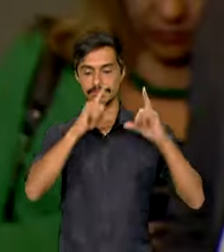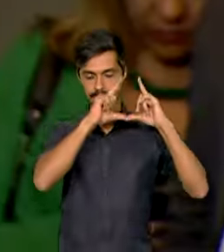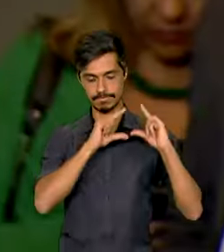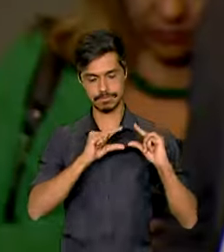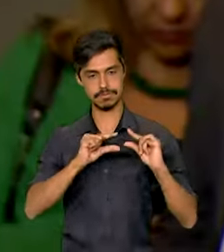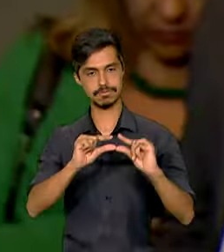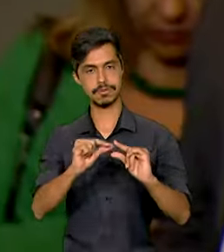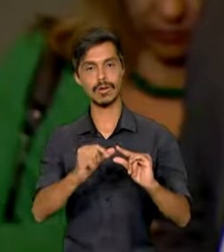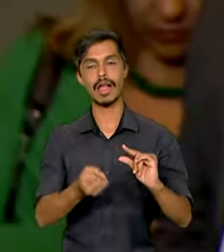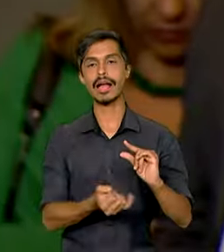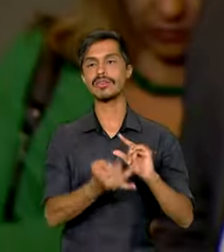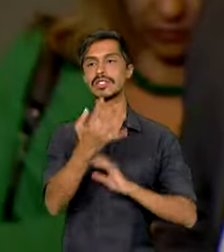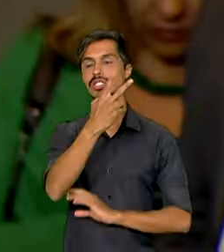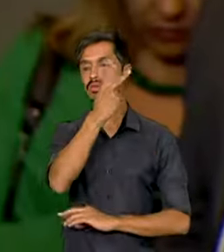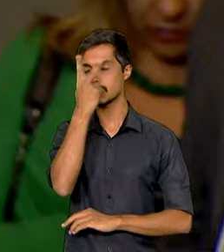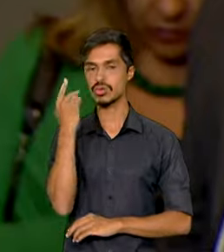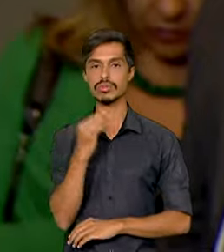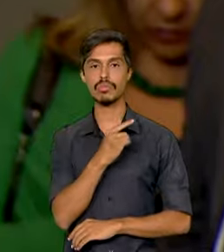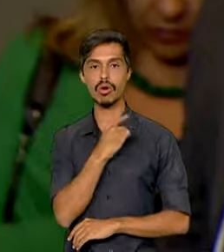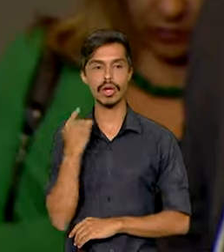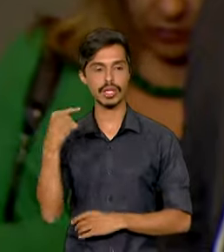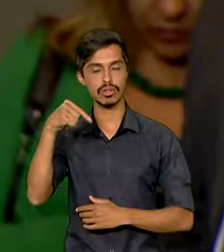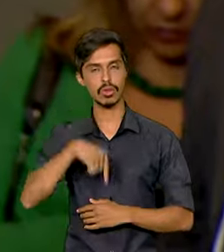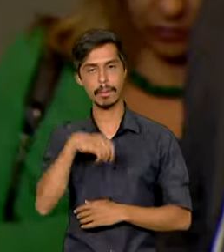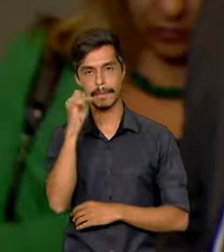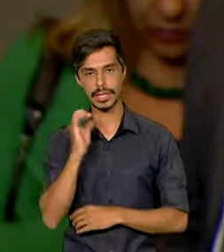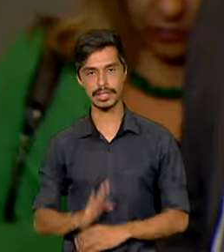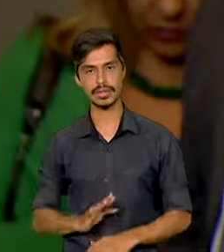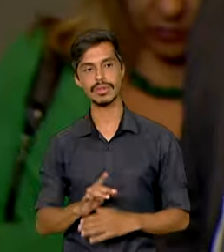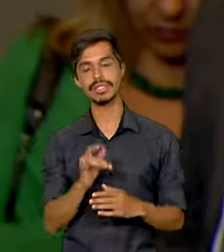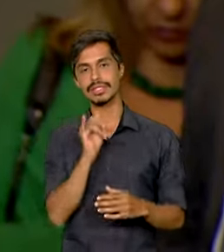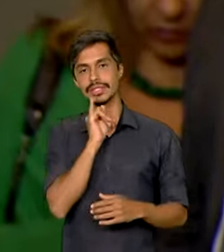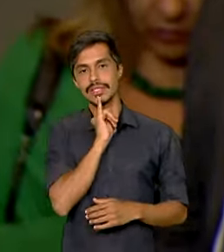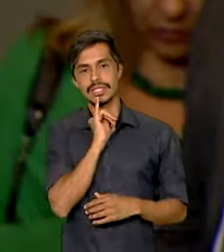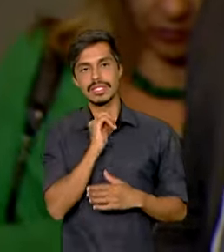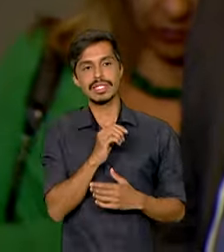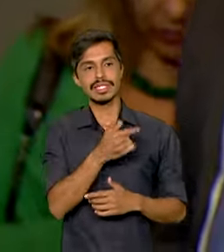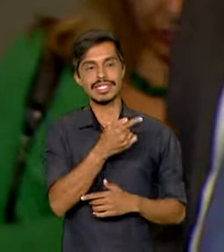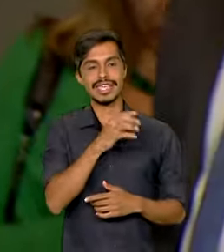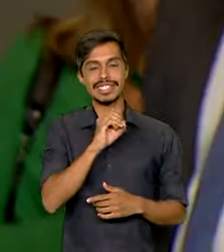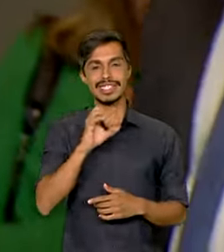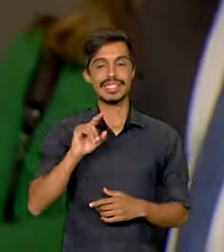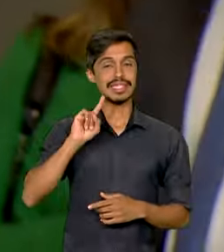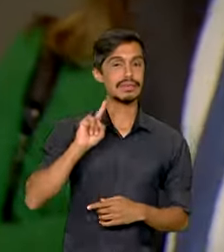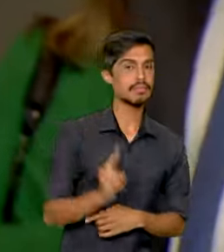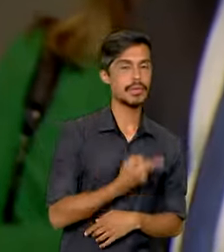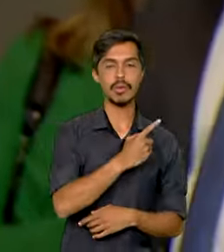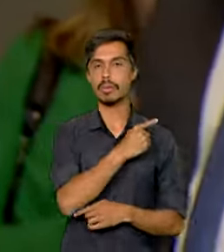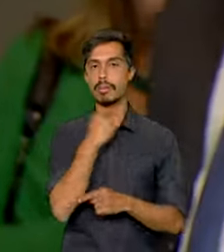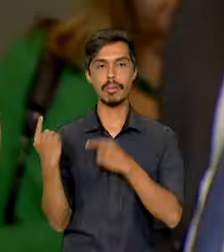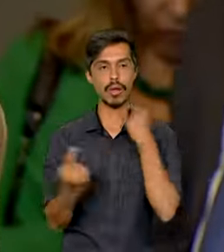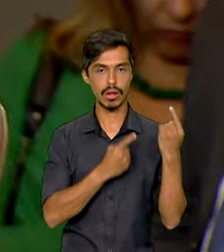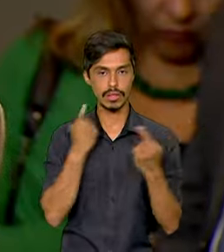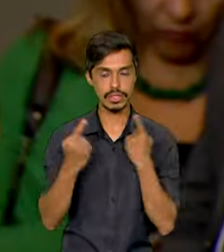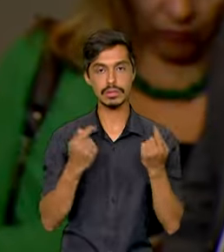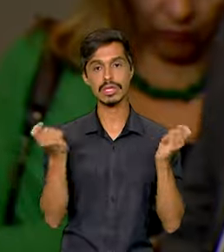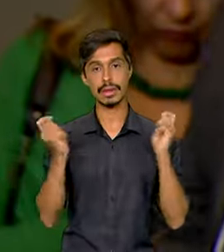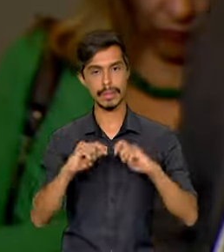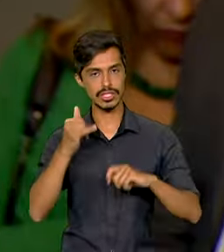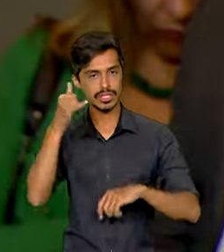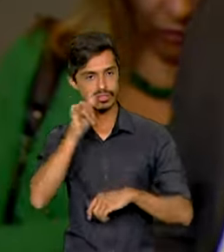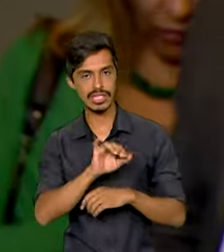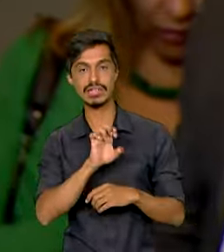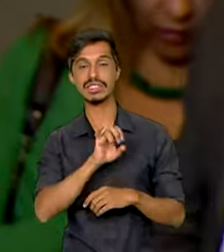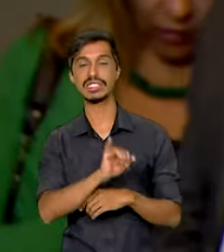reduzimos as mortes que, no Brasil, infelizmente, foram mais de 700 mil mortes que seriam evitadas com